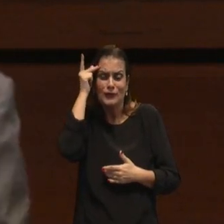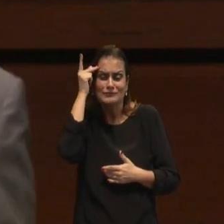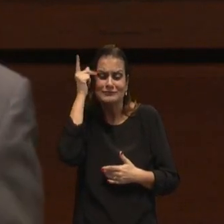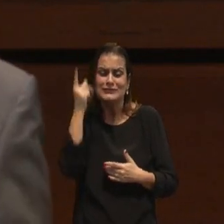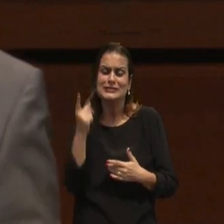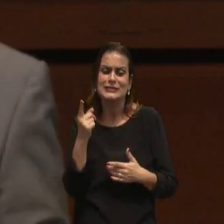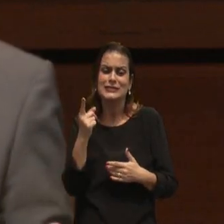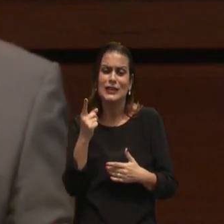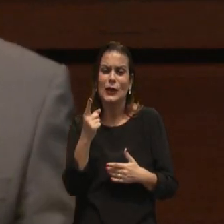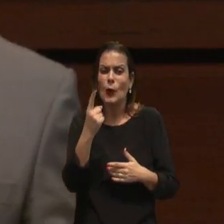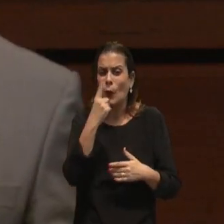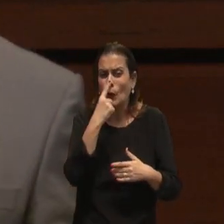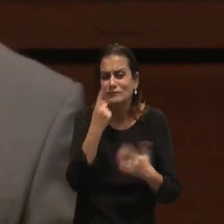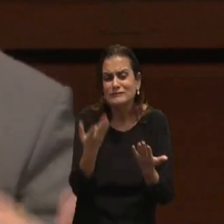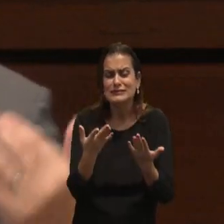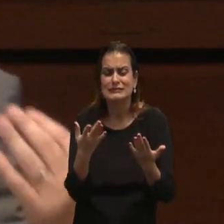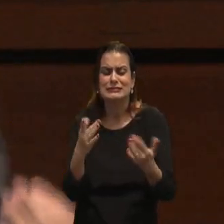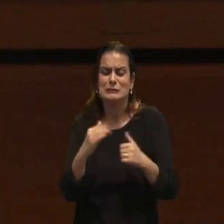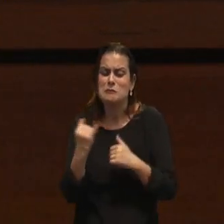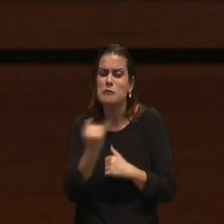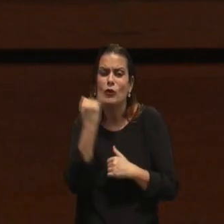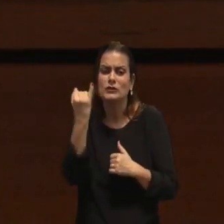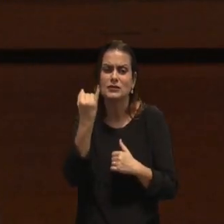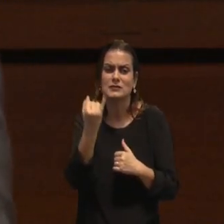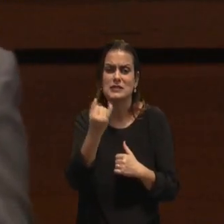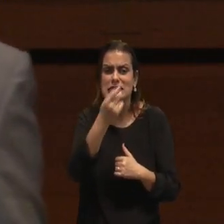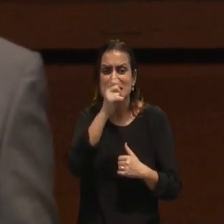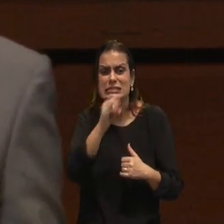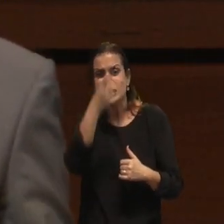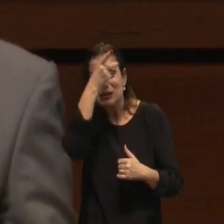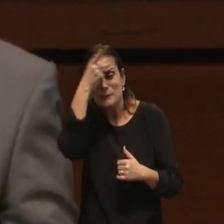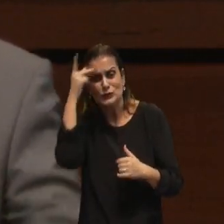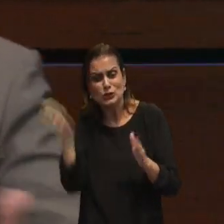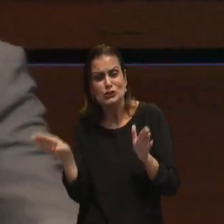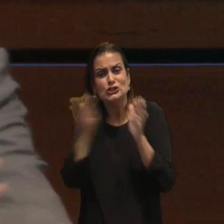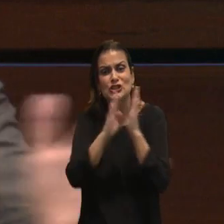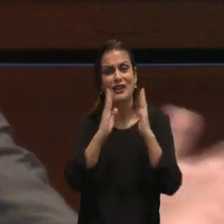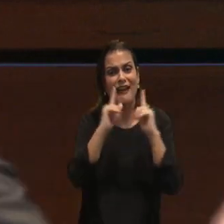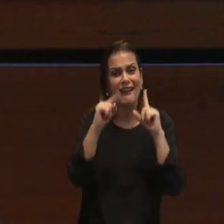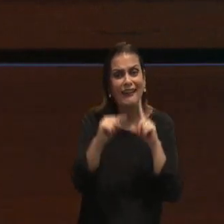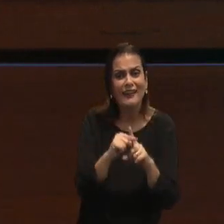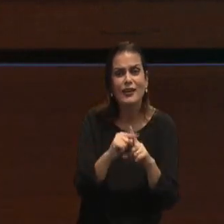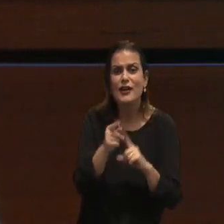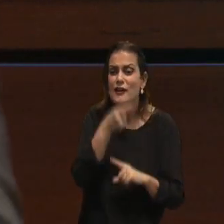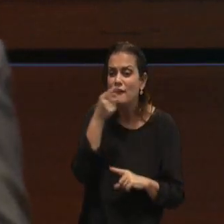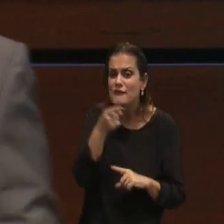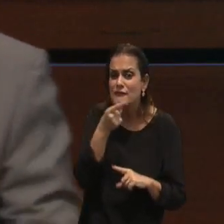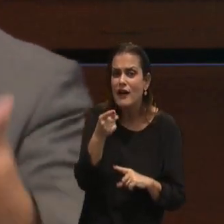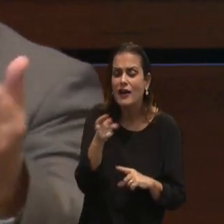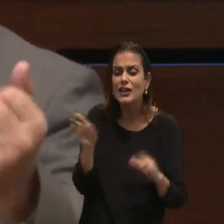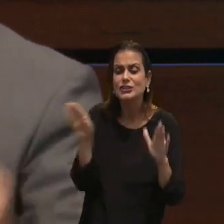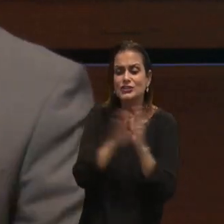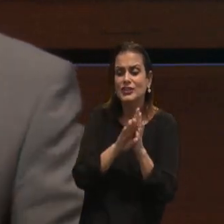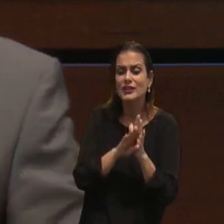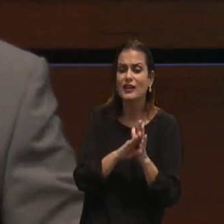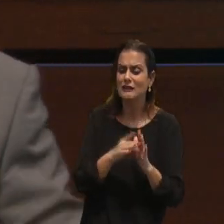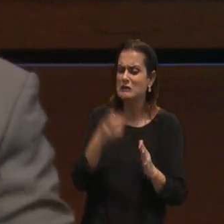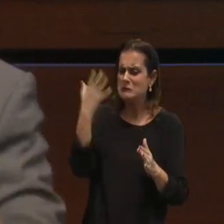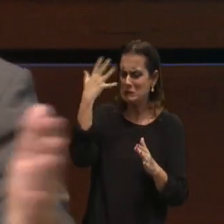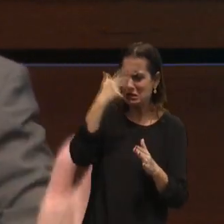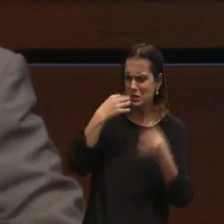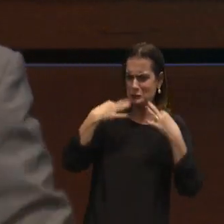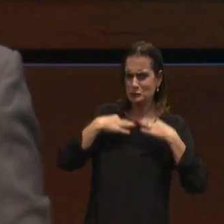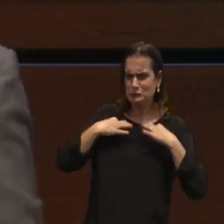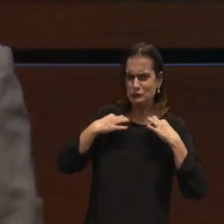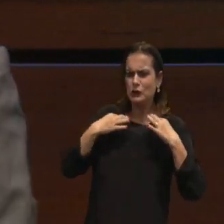tão importante. Quando, por exemplo, alguém chega na igreja e alguém fala com essa pessoa quando chega na igreja: olha que vestido bonito, onde